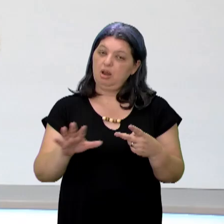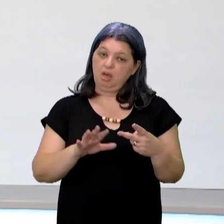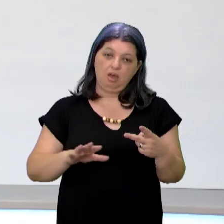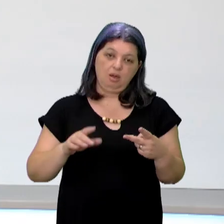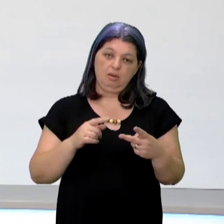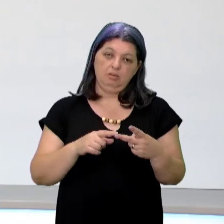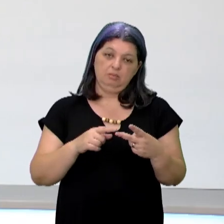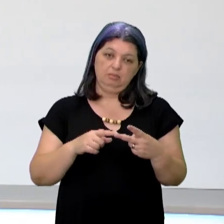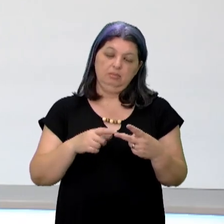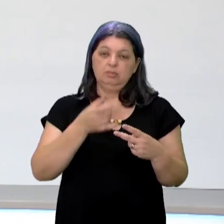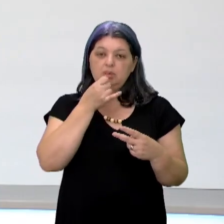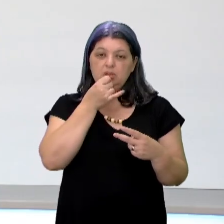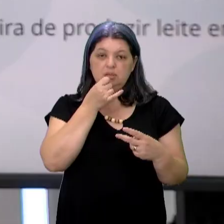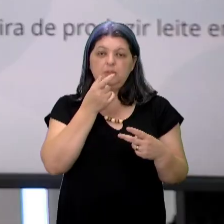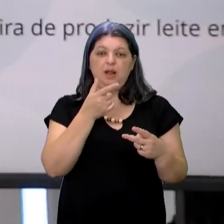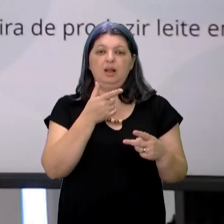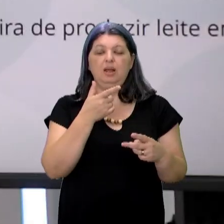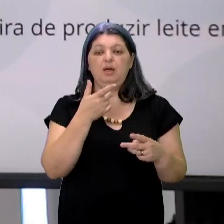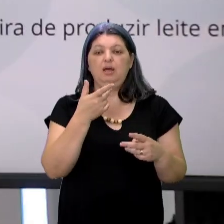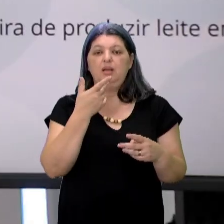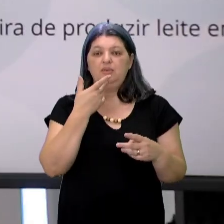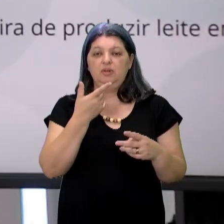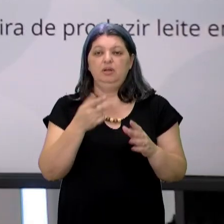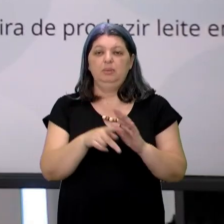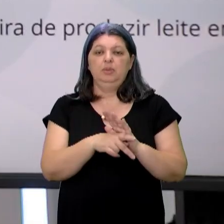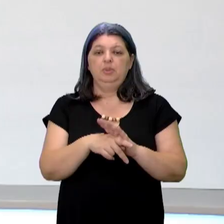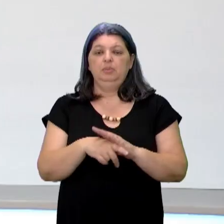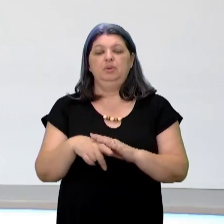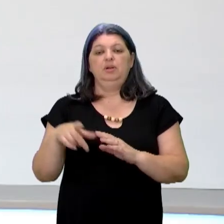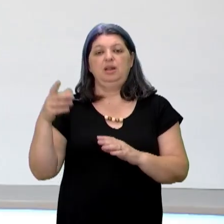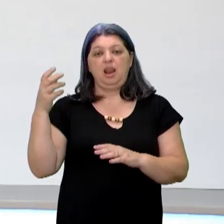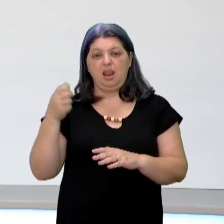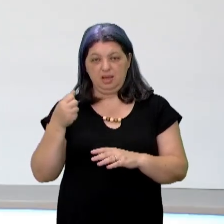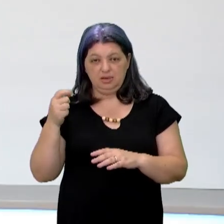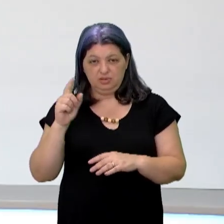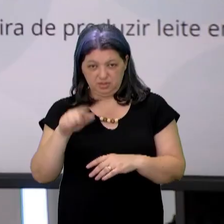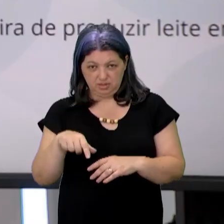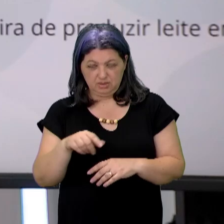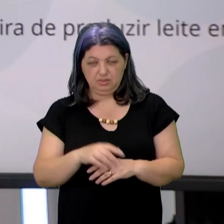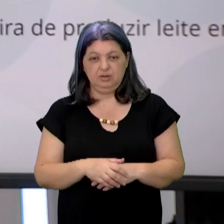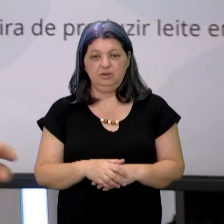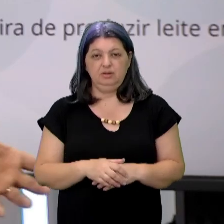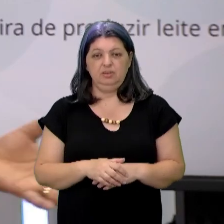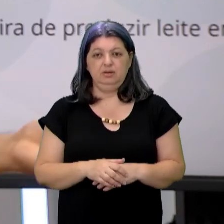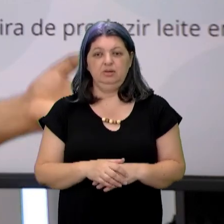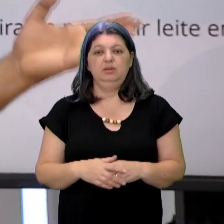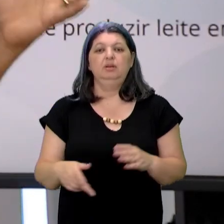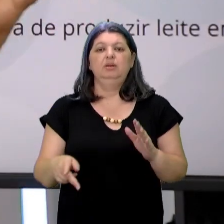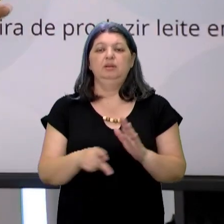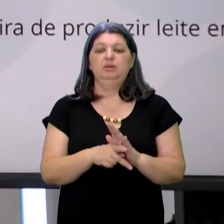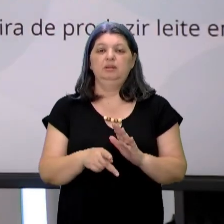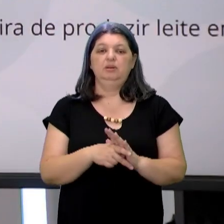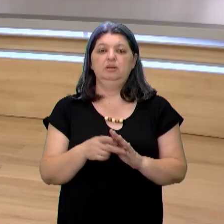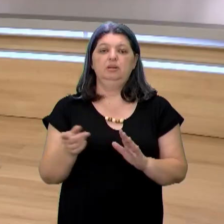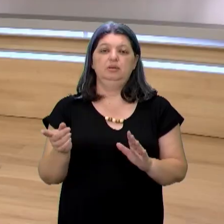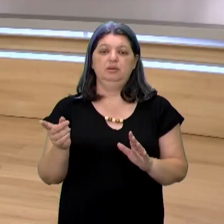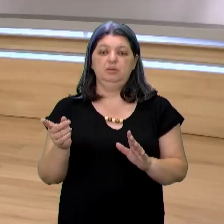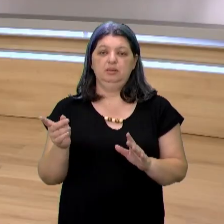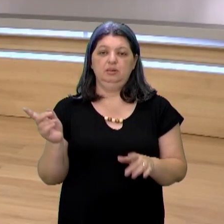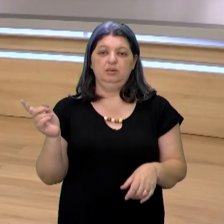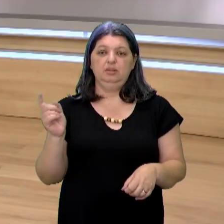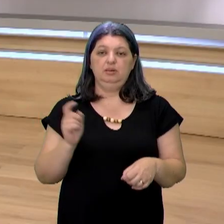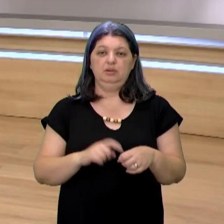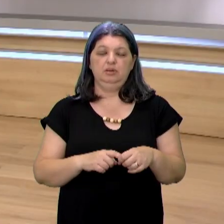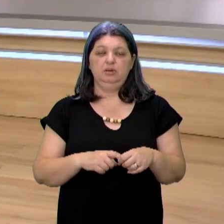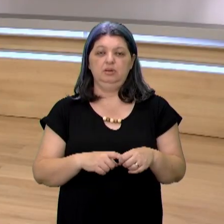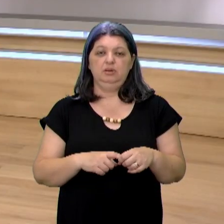falar sobre leite. Ao contrário. Opa, peraí, Mauro, vamos lá. O assunto... Peraí, vamos lá.